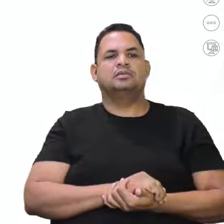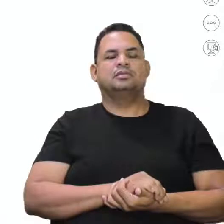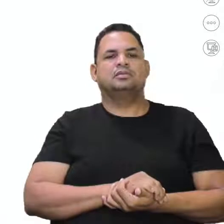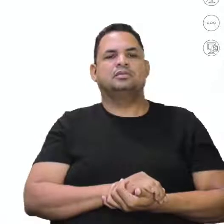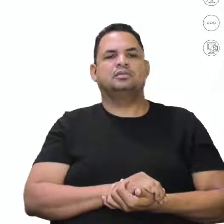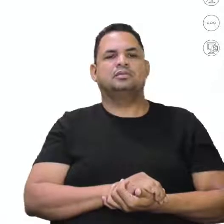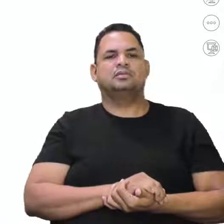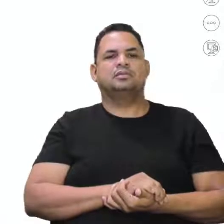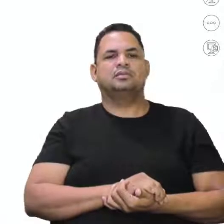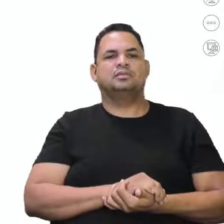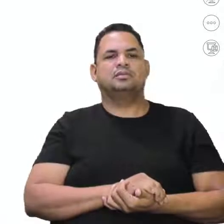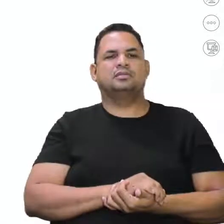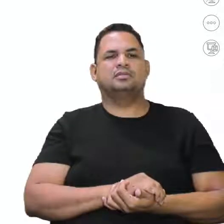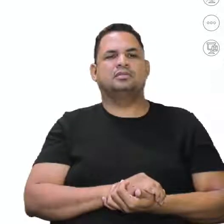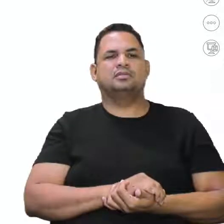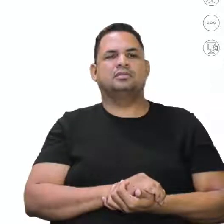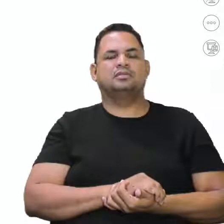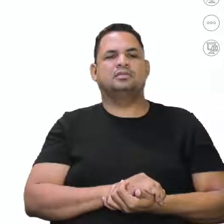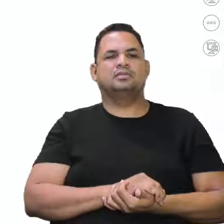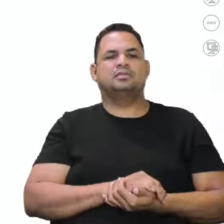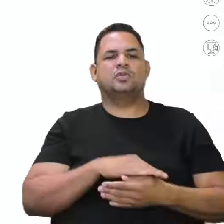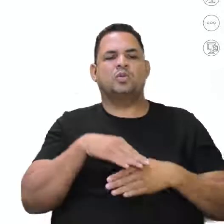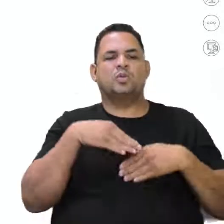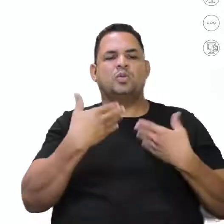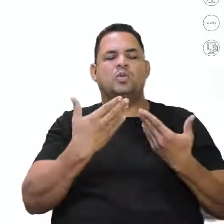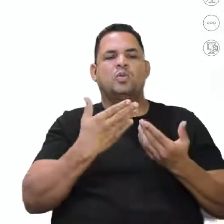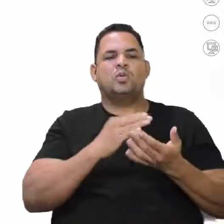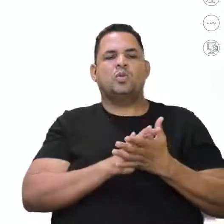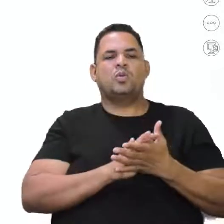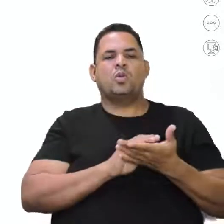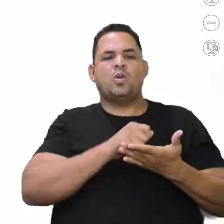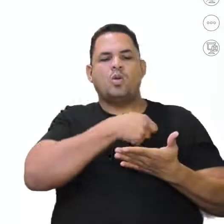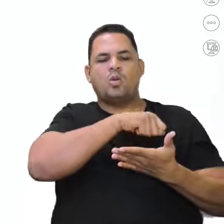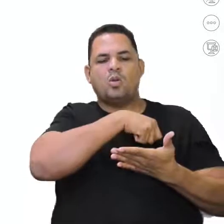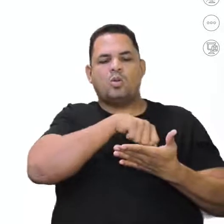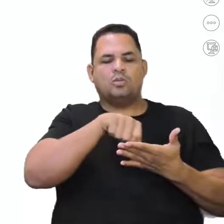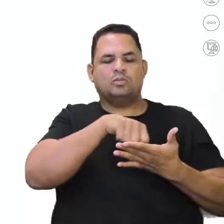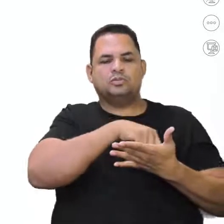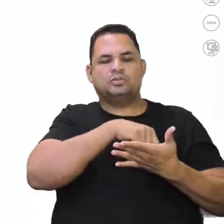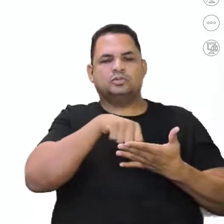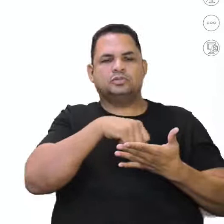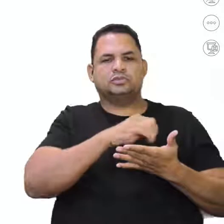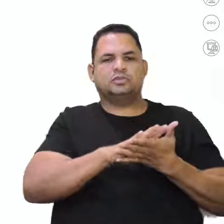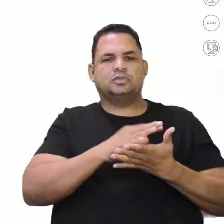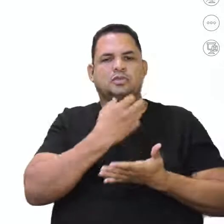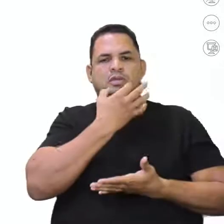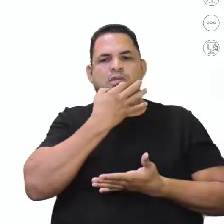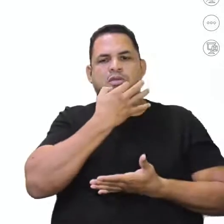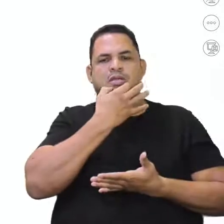English writer? Qual escritor inglês made the first recorded